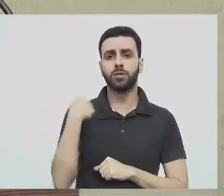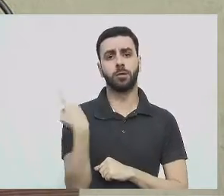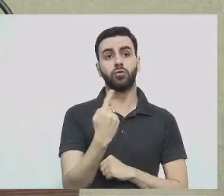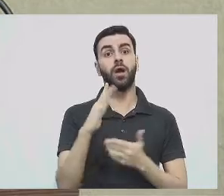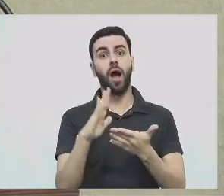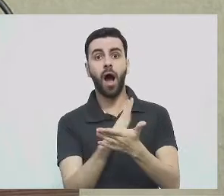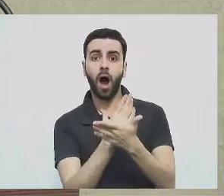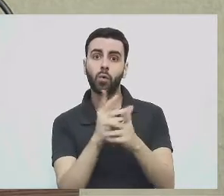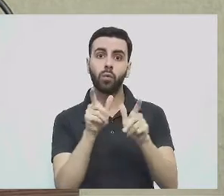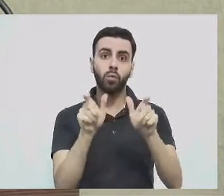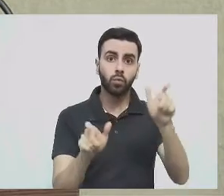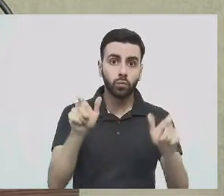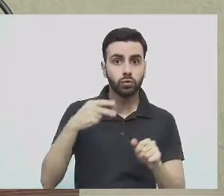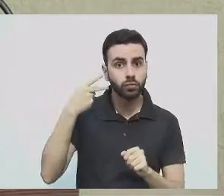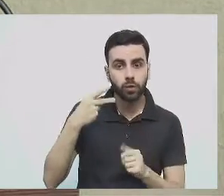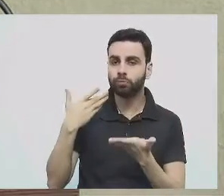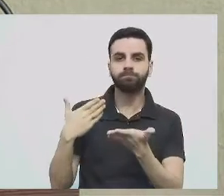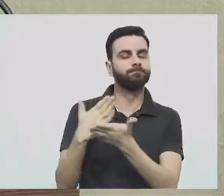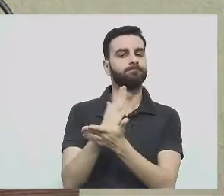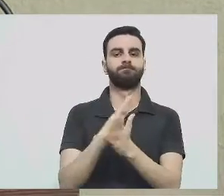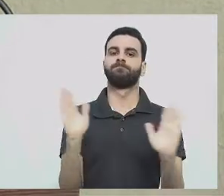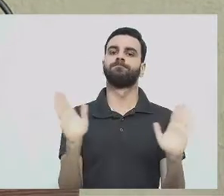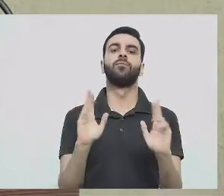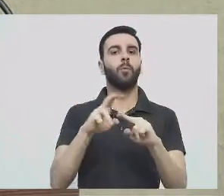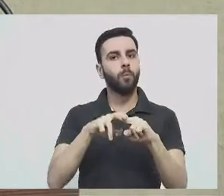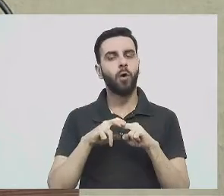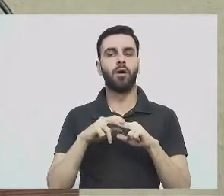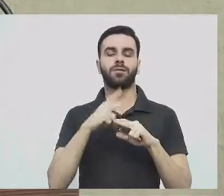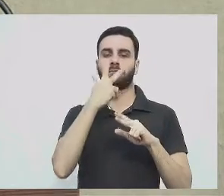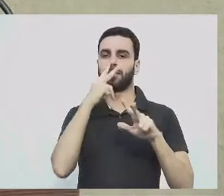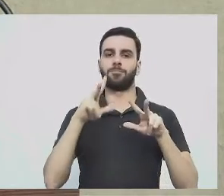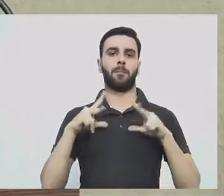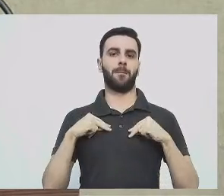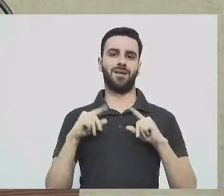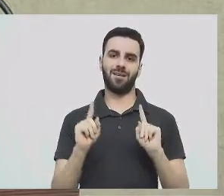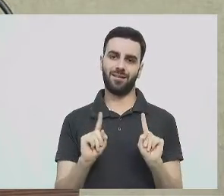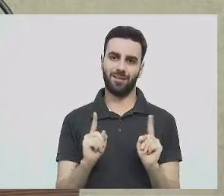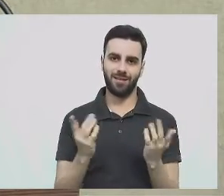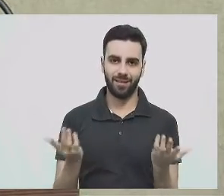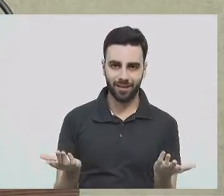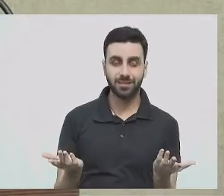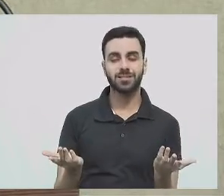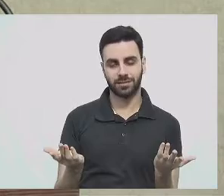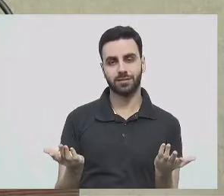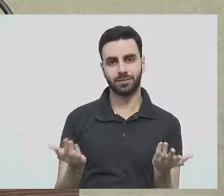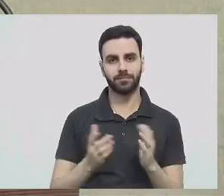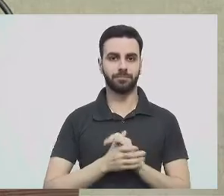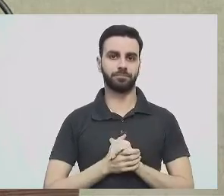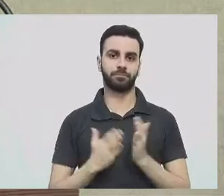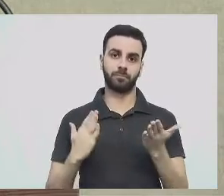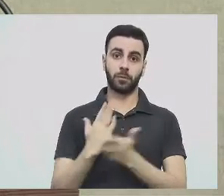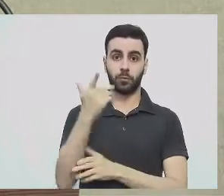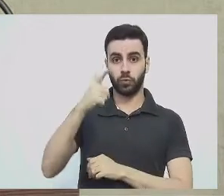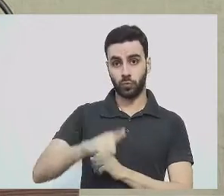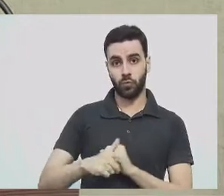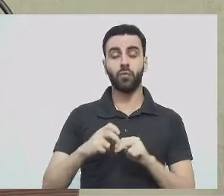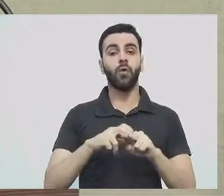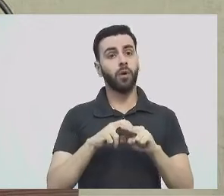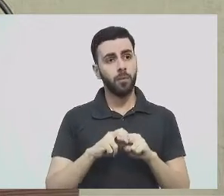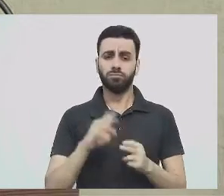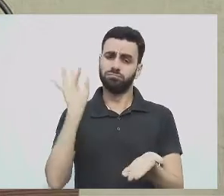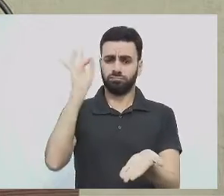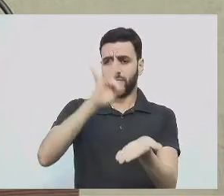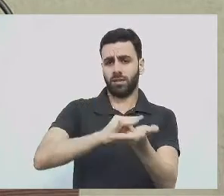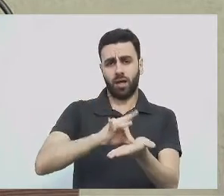alguns vereadores que não foram, que não fizeram, que não mereceram ser reeleito. Então, isso é